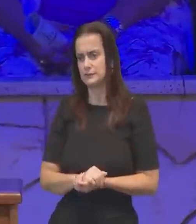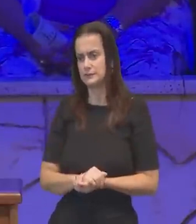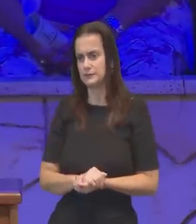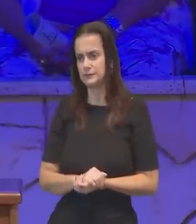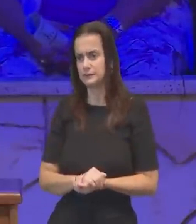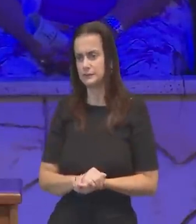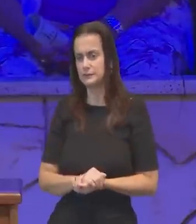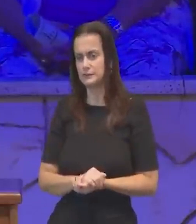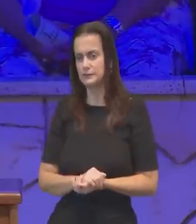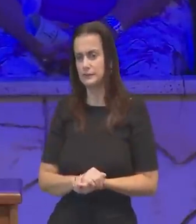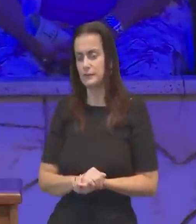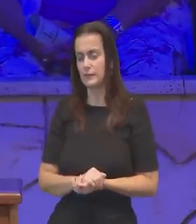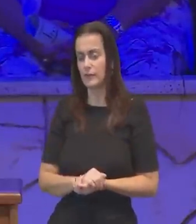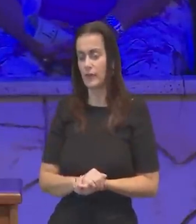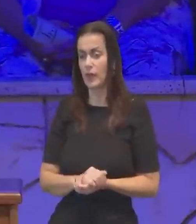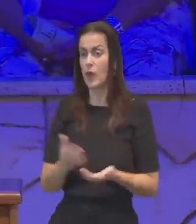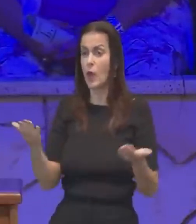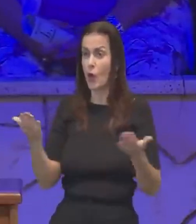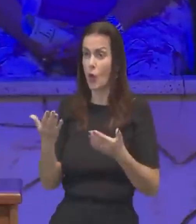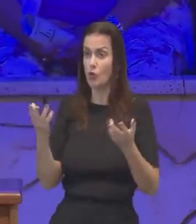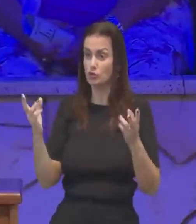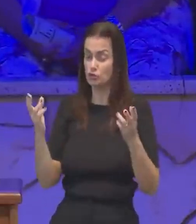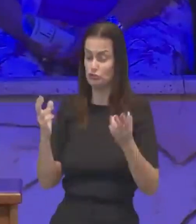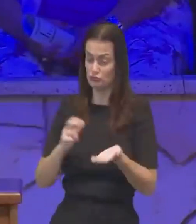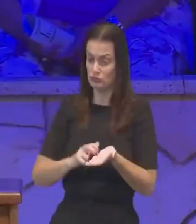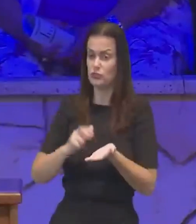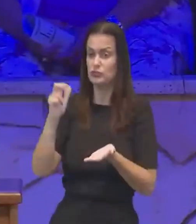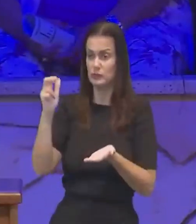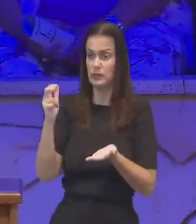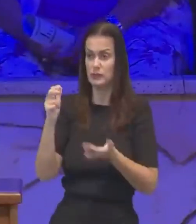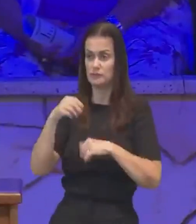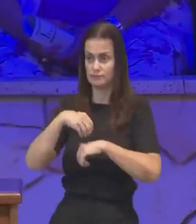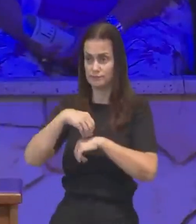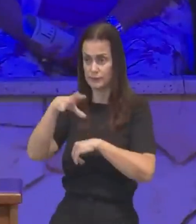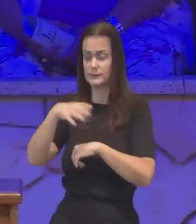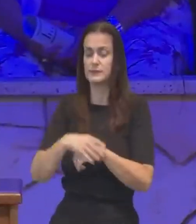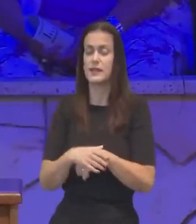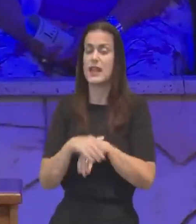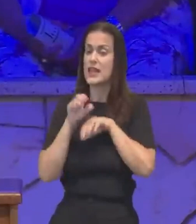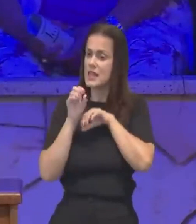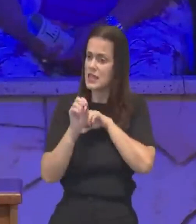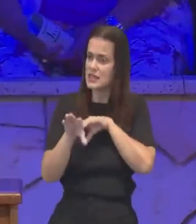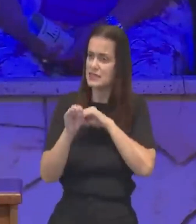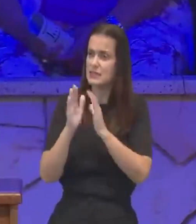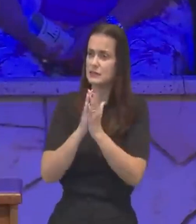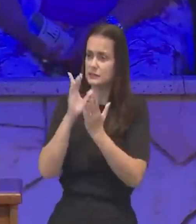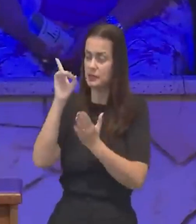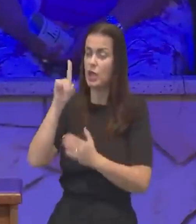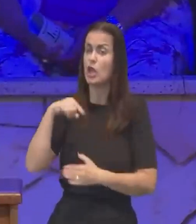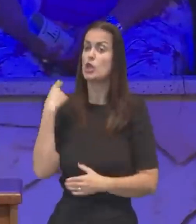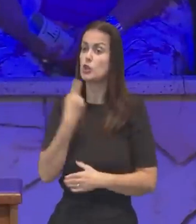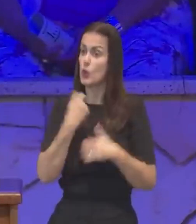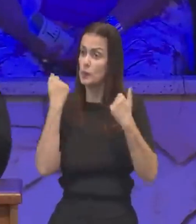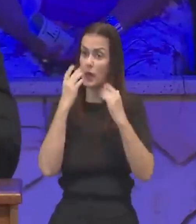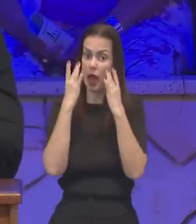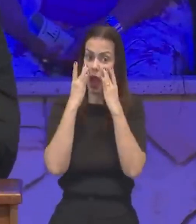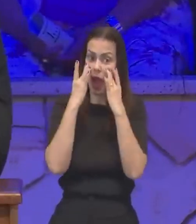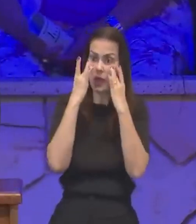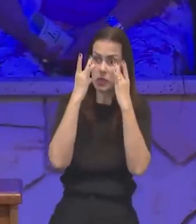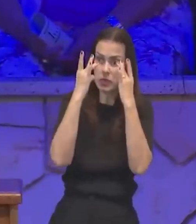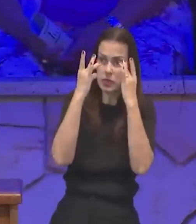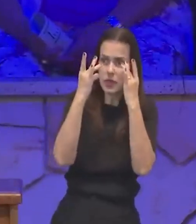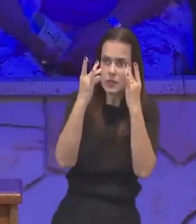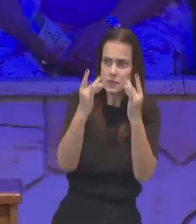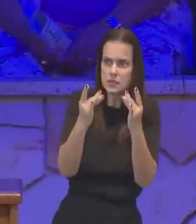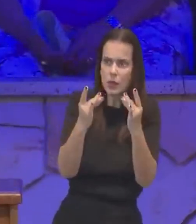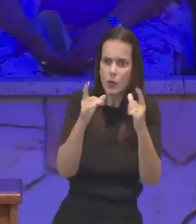E essa palavra, portanto, nessa manhã, nos ensina que devemos estar atentos aos poços